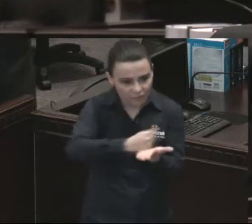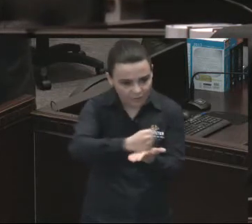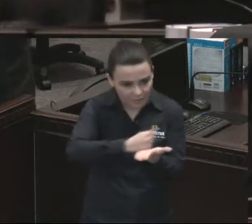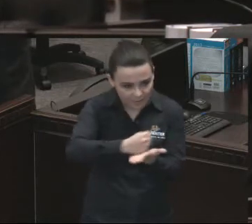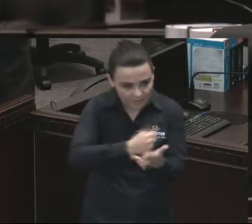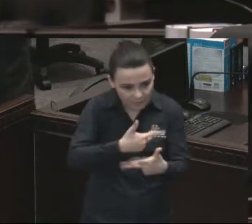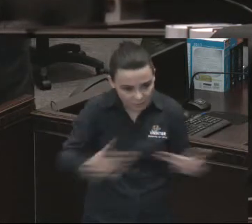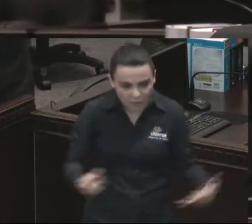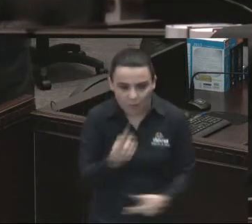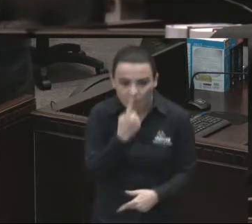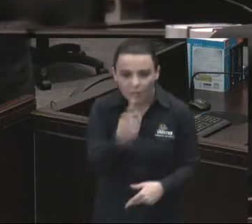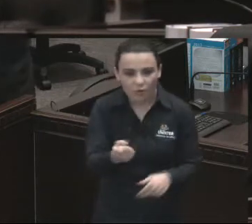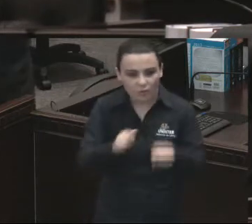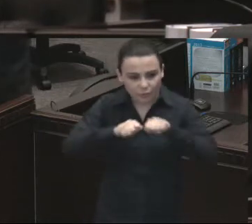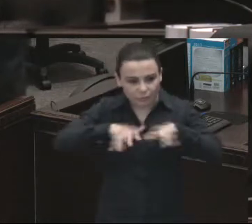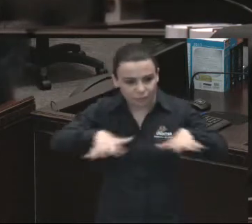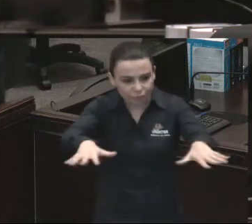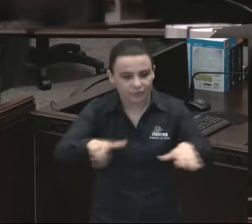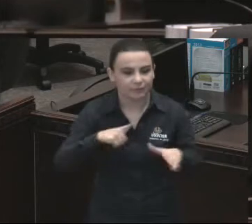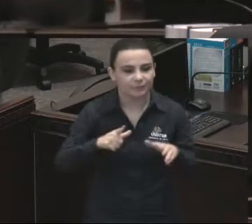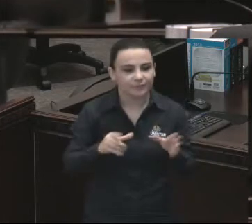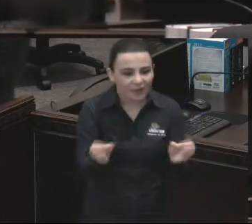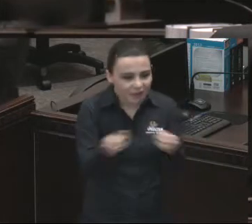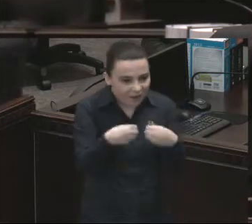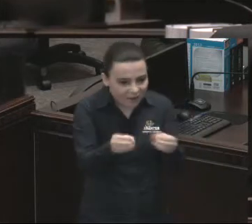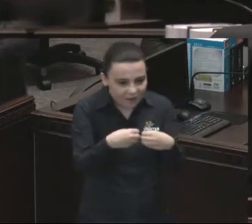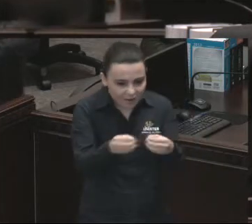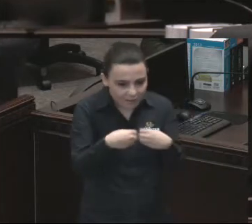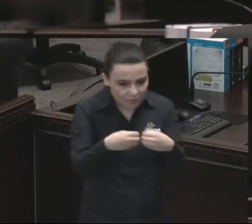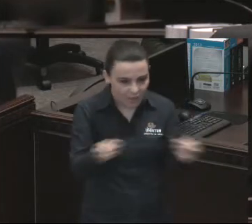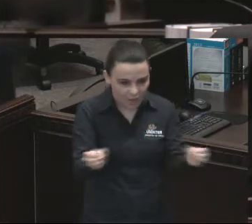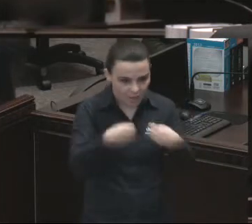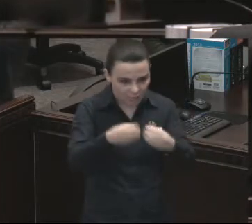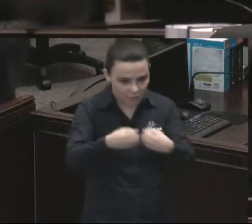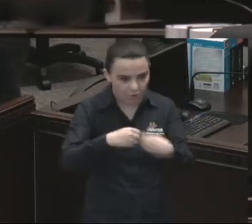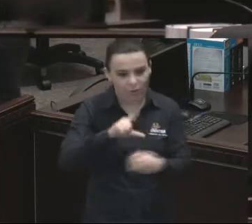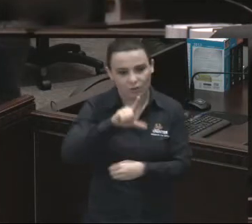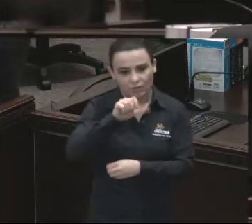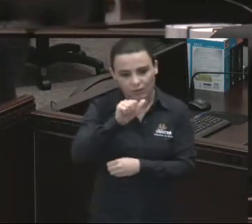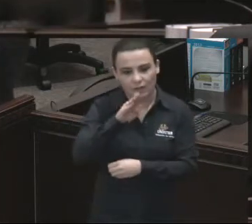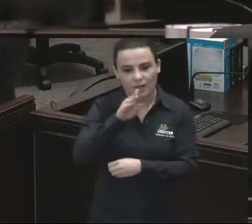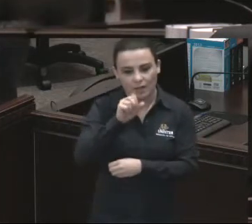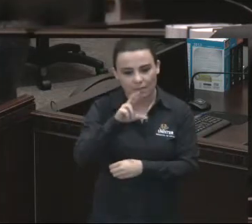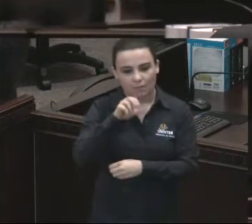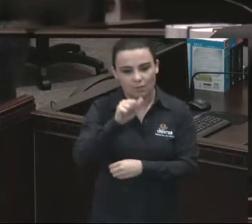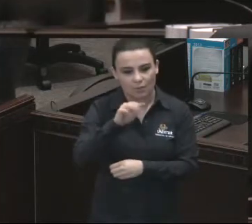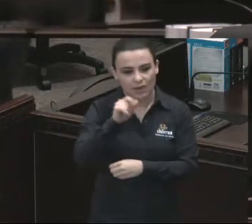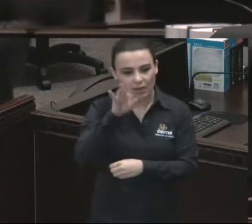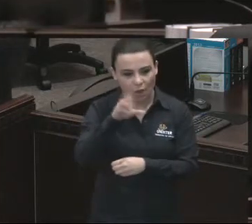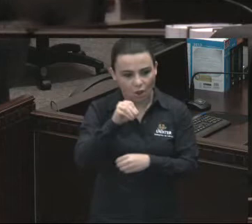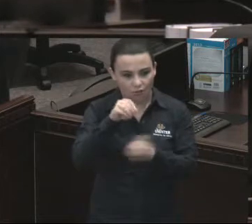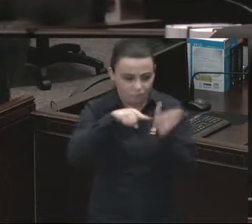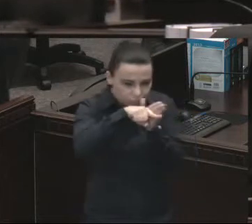para ver bem aqui, mas meu laboratório é de inflamação e febre, e mais para frente eu vou explicar para vocês como que a gente